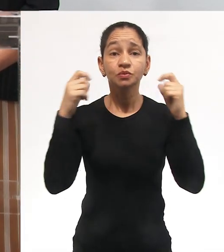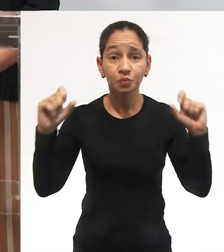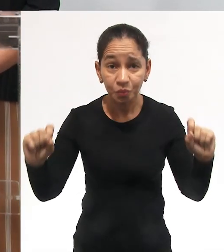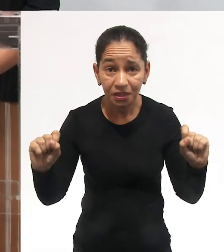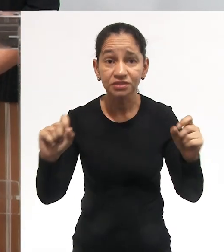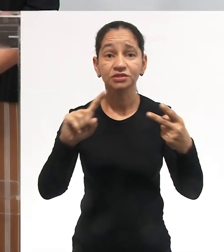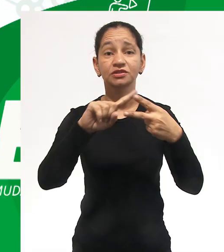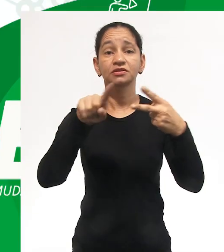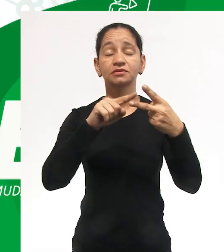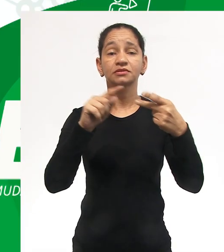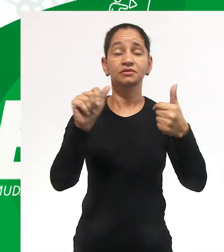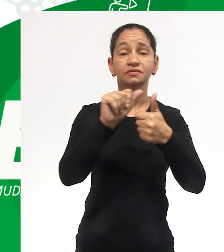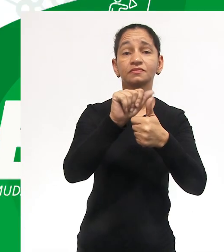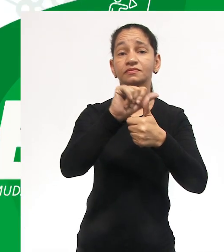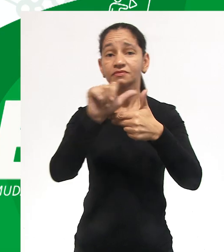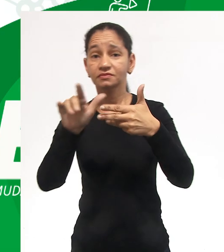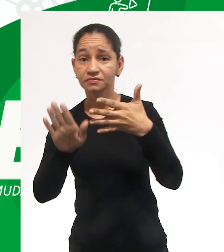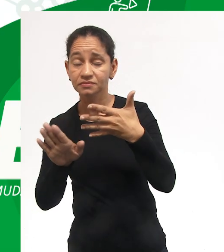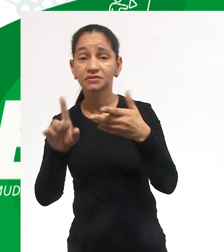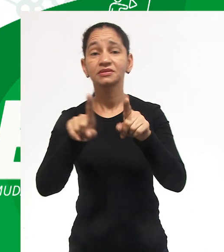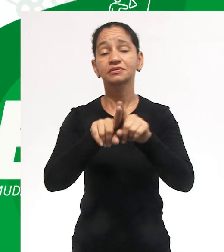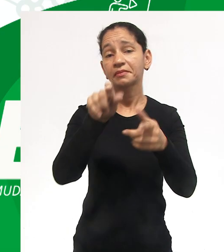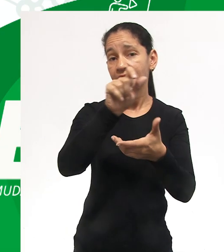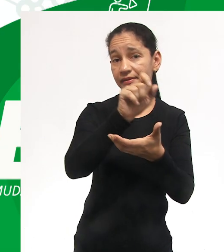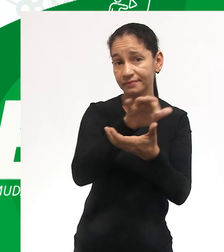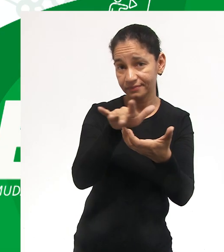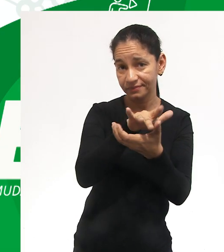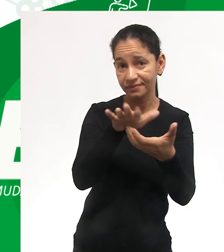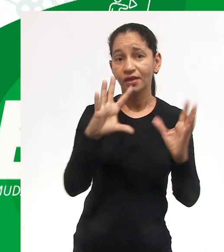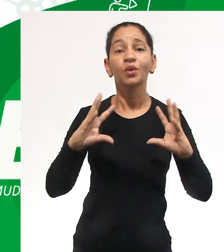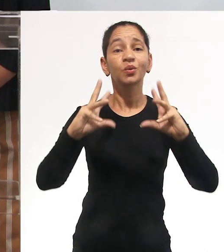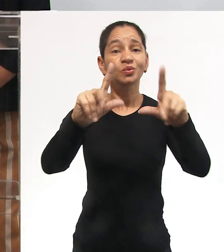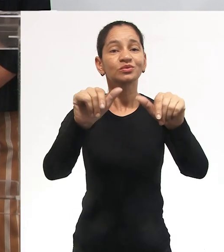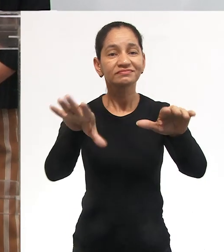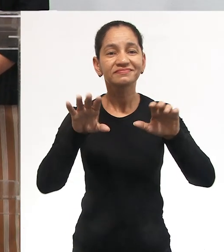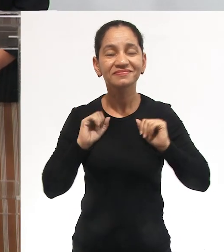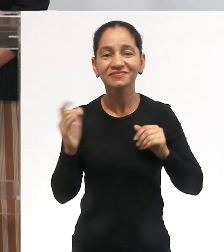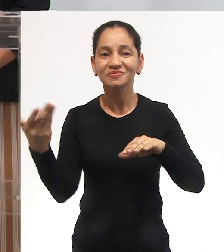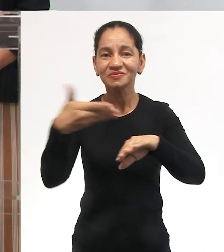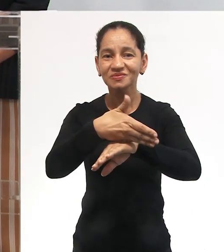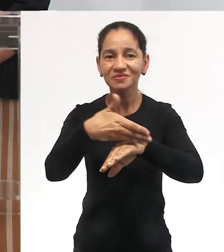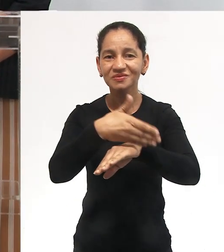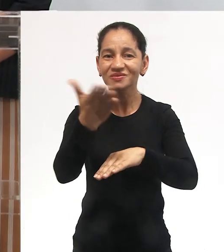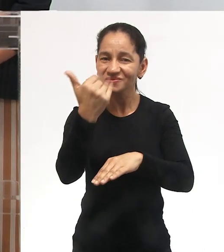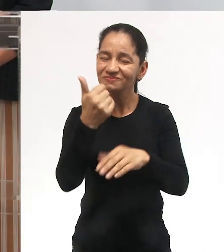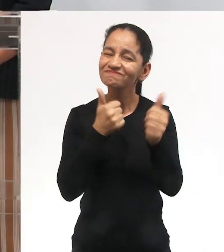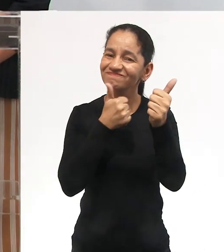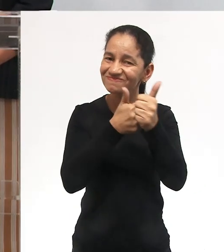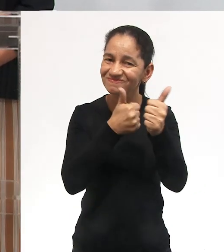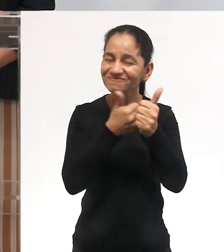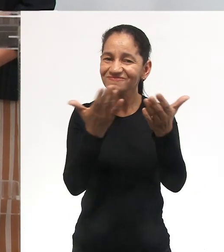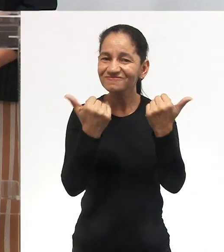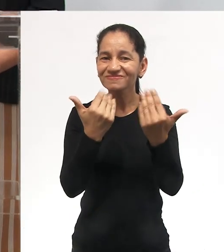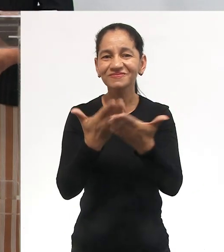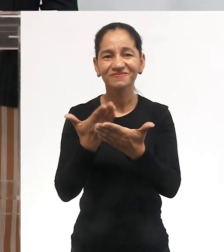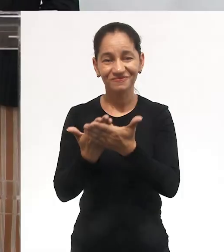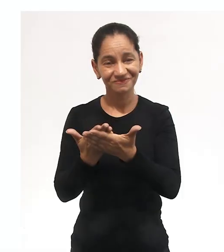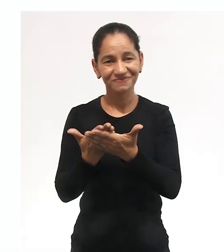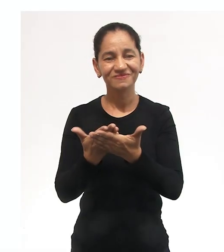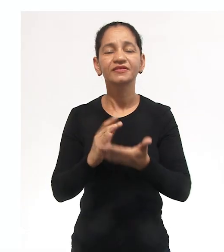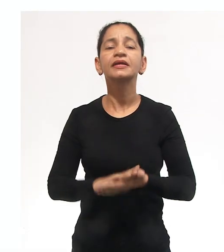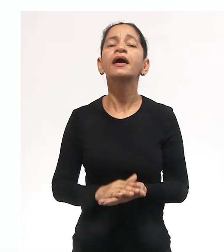Linguagem, Alfabetização e Letramento. Então sejam todos bem-vindos e vamos acompanhar a nossa